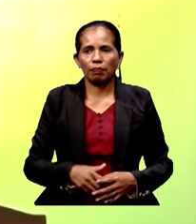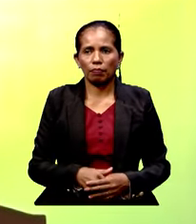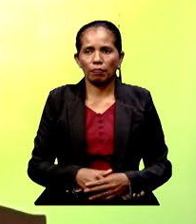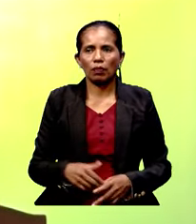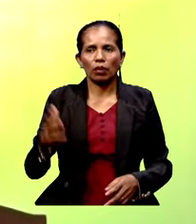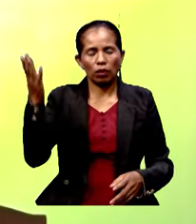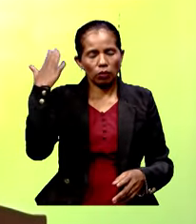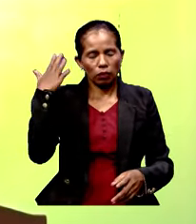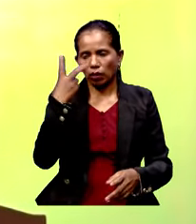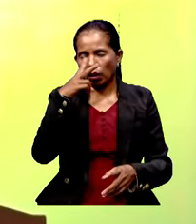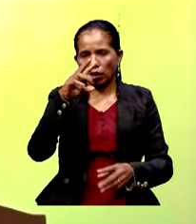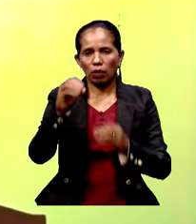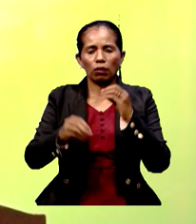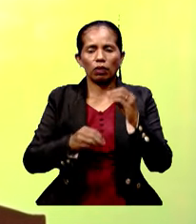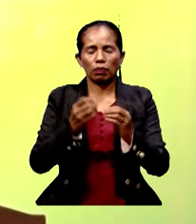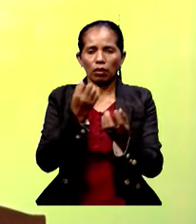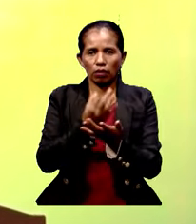antes de revisão do orçamento,